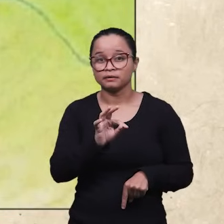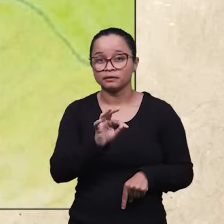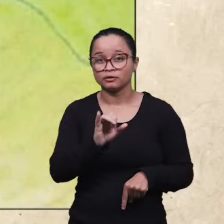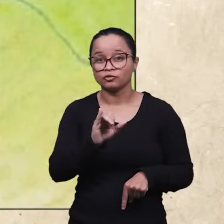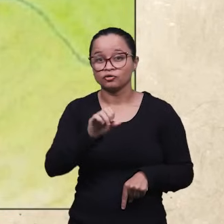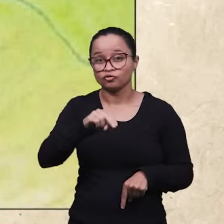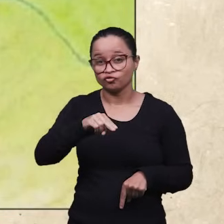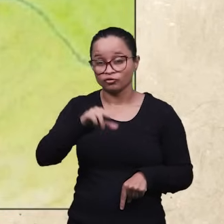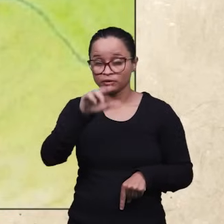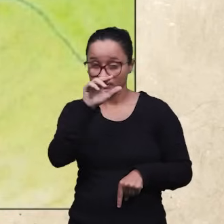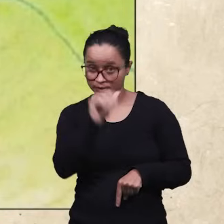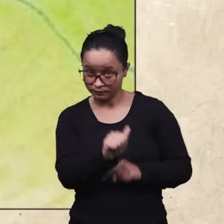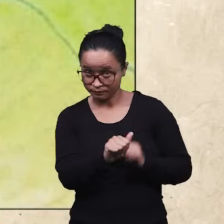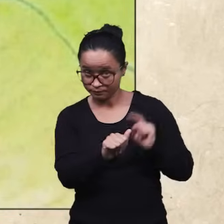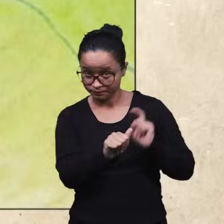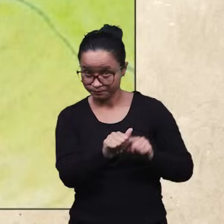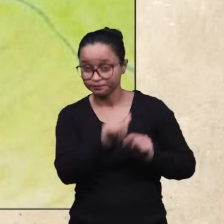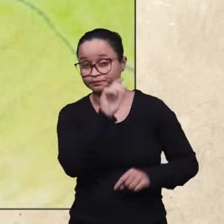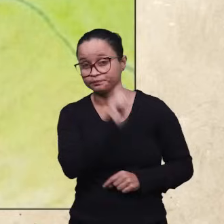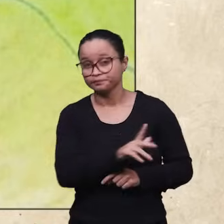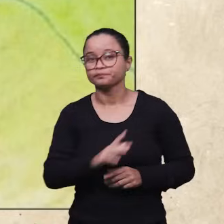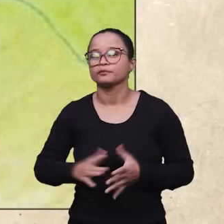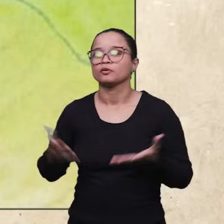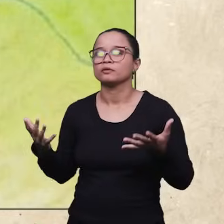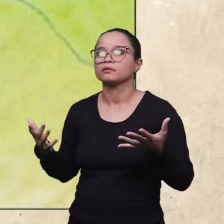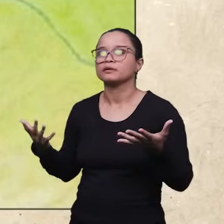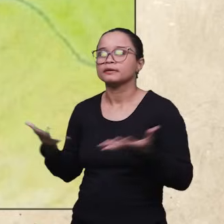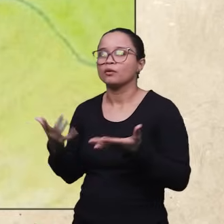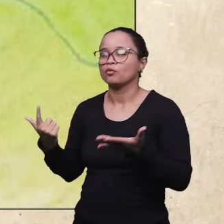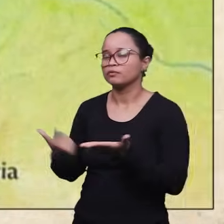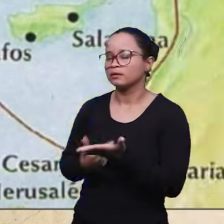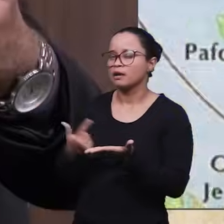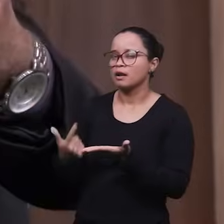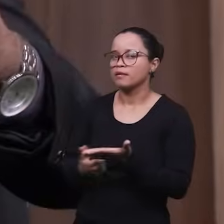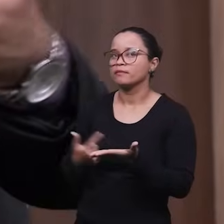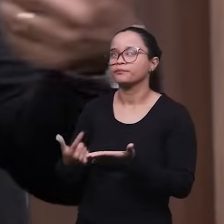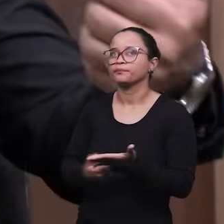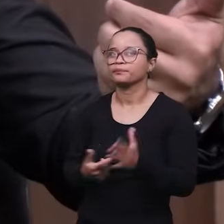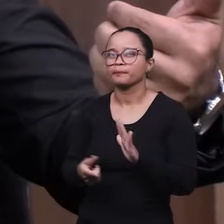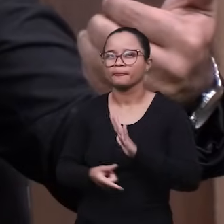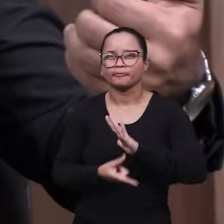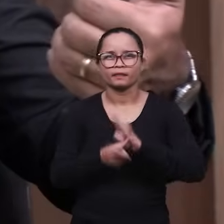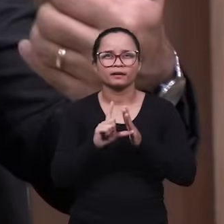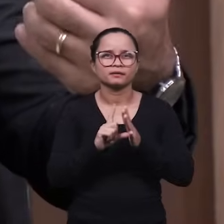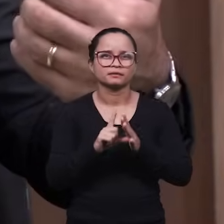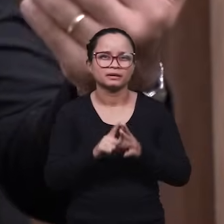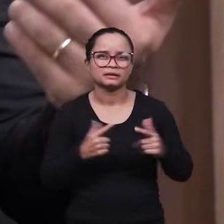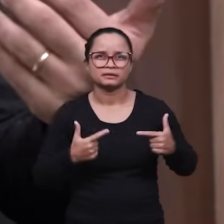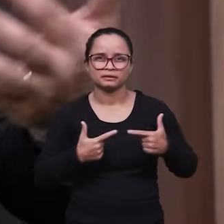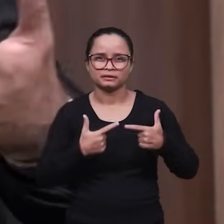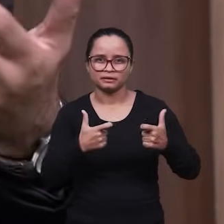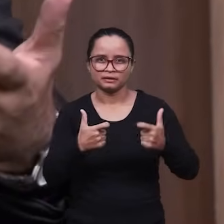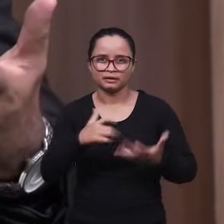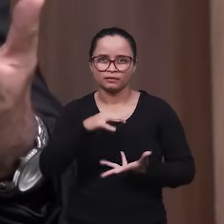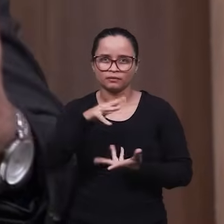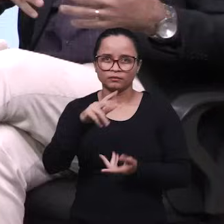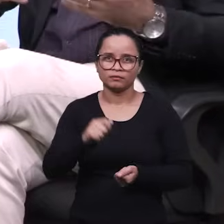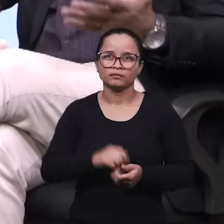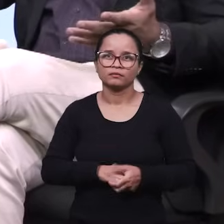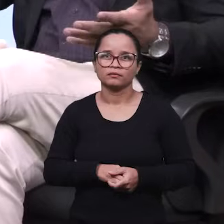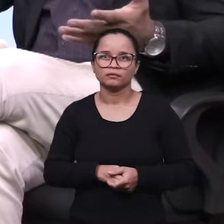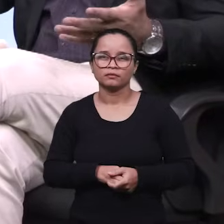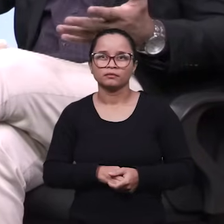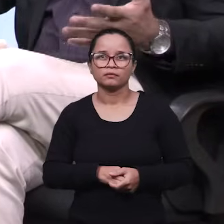Oriente Médio. Em algumas literaturas, antes das guerras mundiais, chamava-se